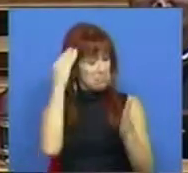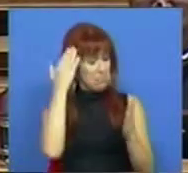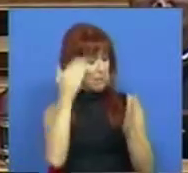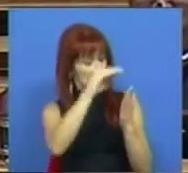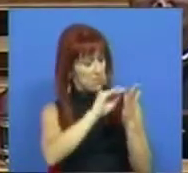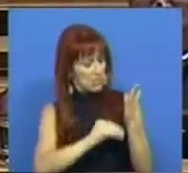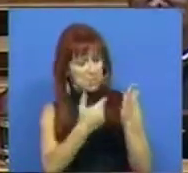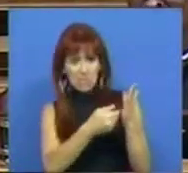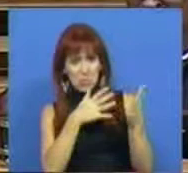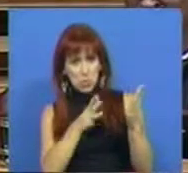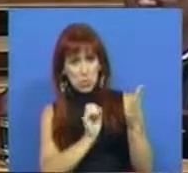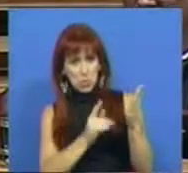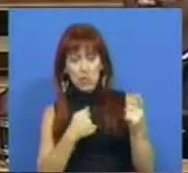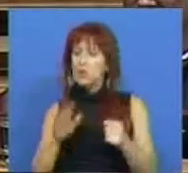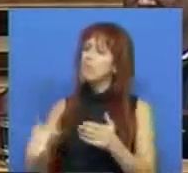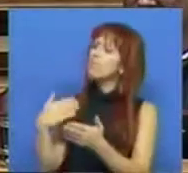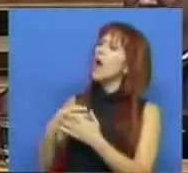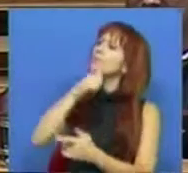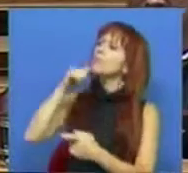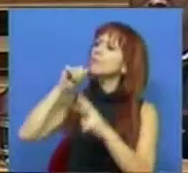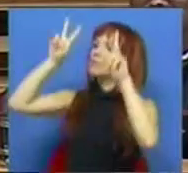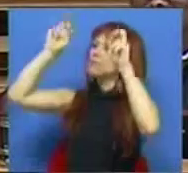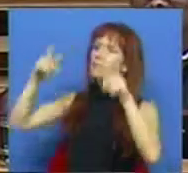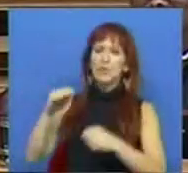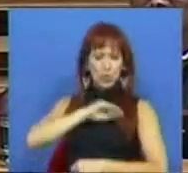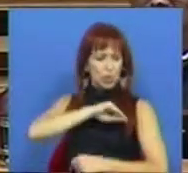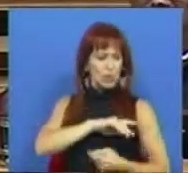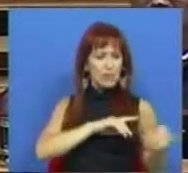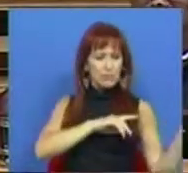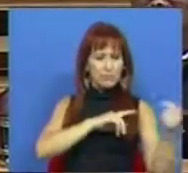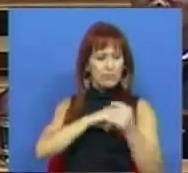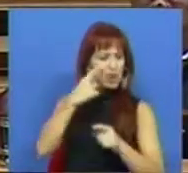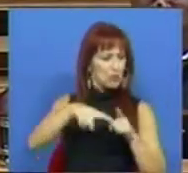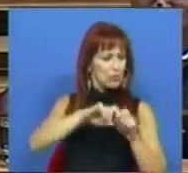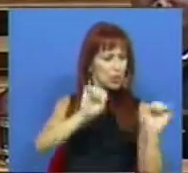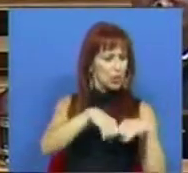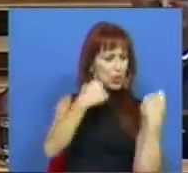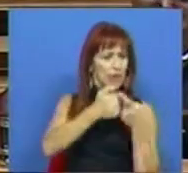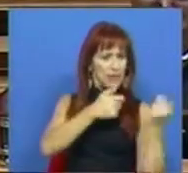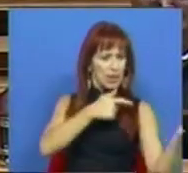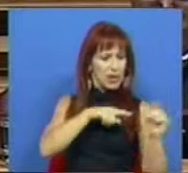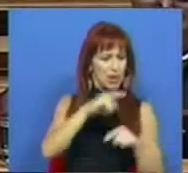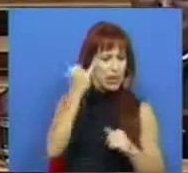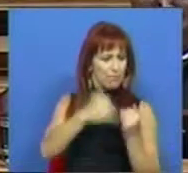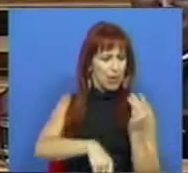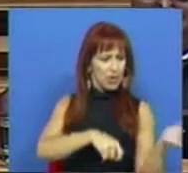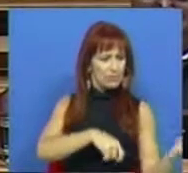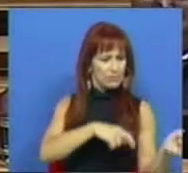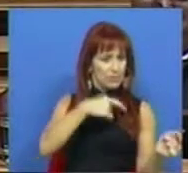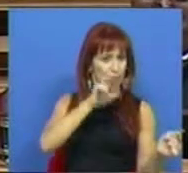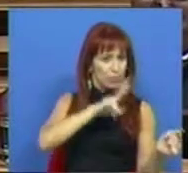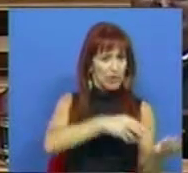tratados, para oferecer em sacrifício os salários, as prestações sociais e os impostos